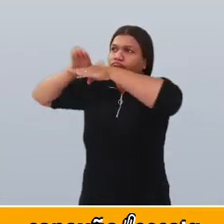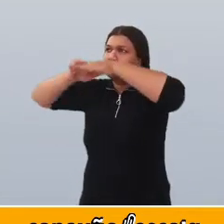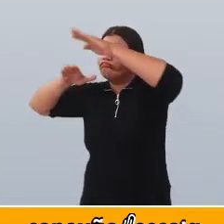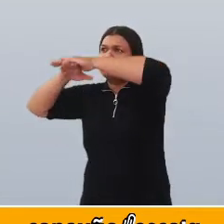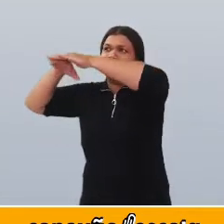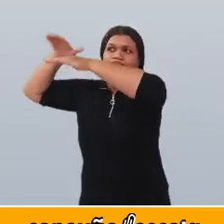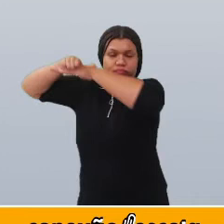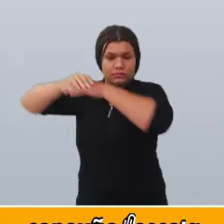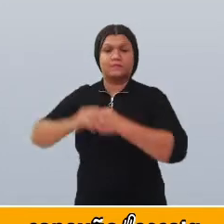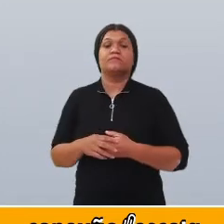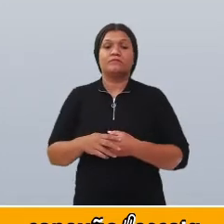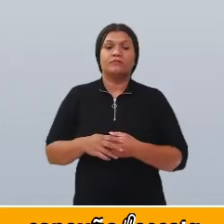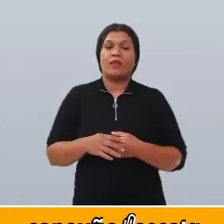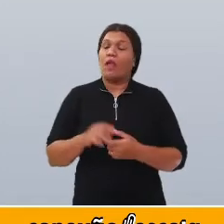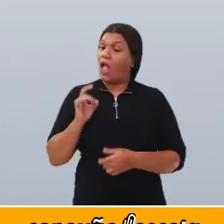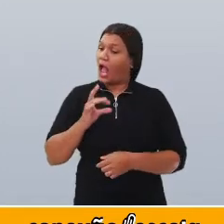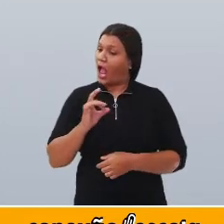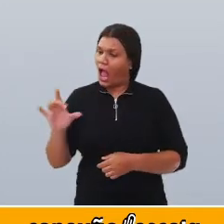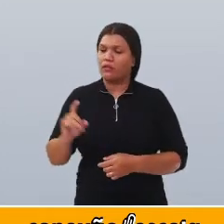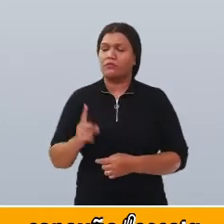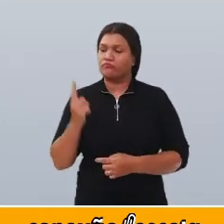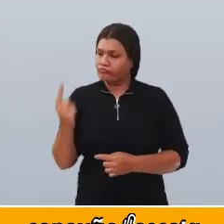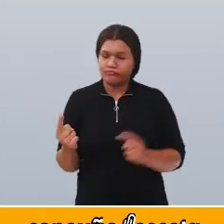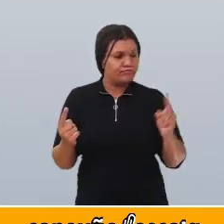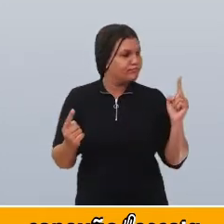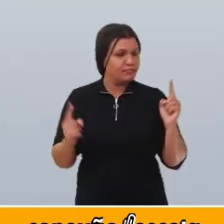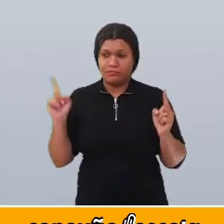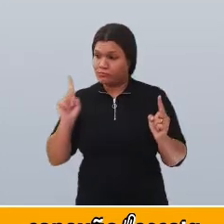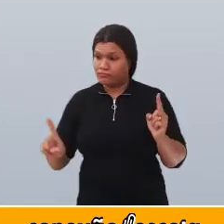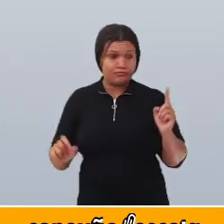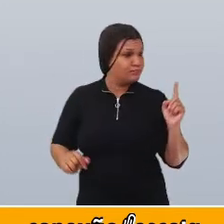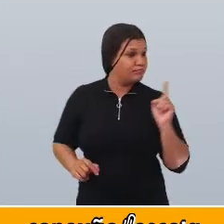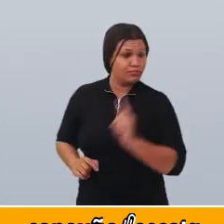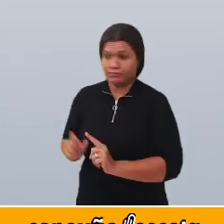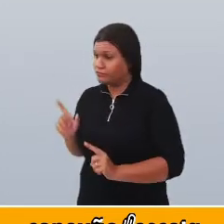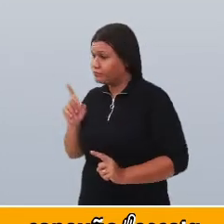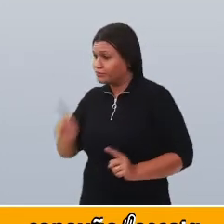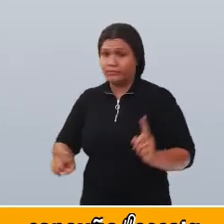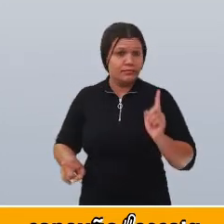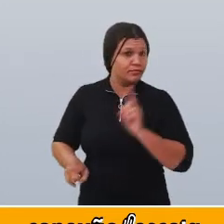Assim foram, cada um por sua vez, e aprontaram a casa.